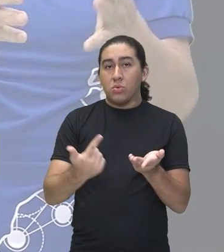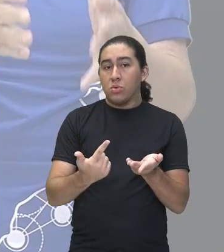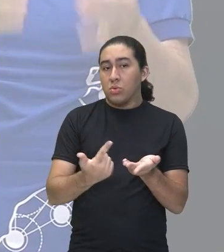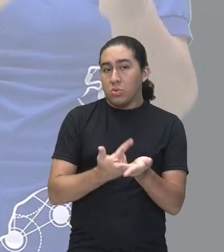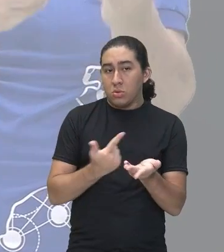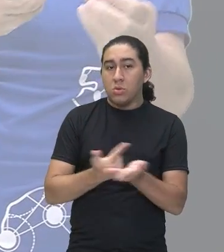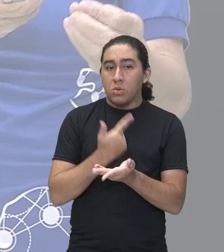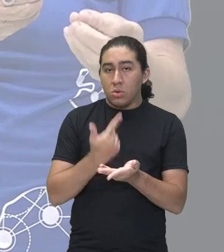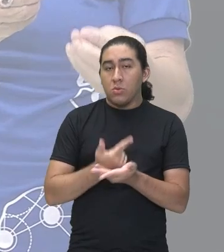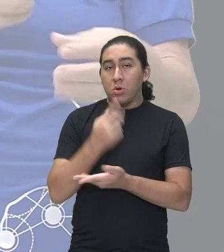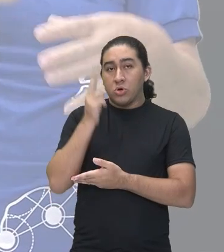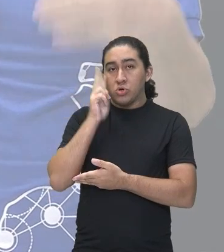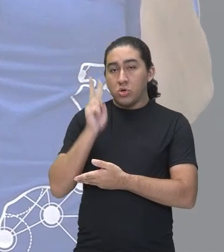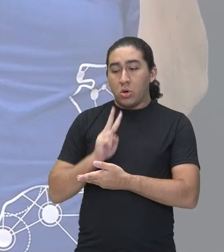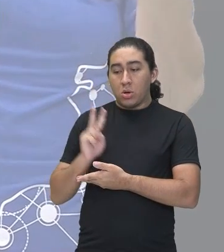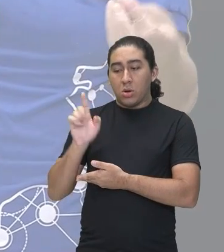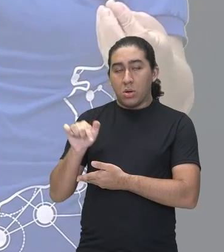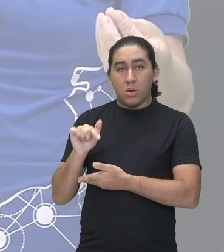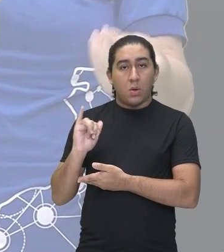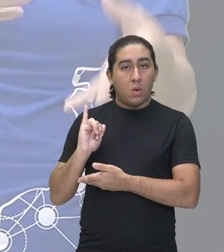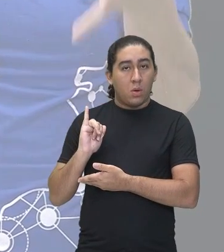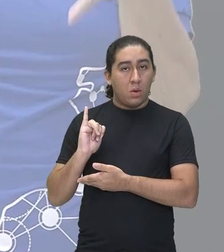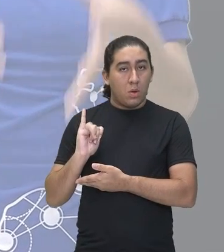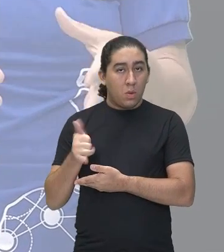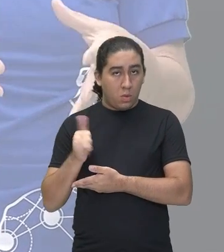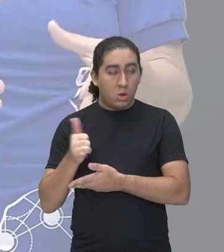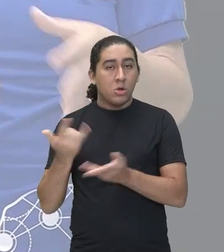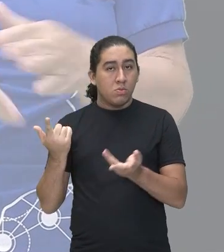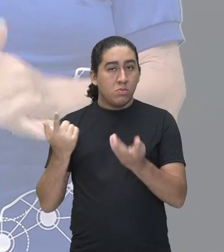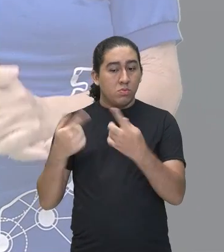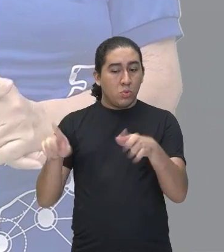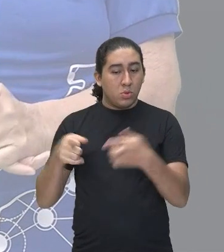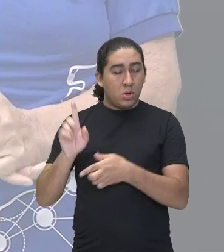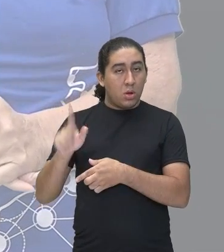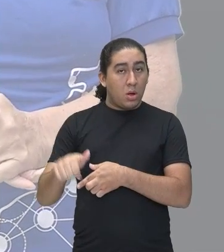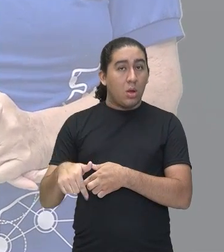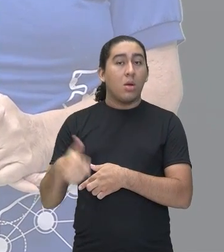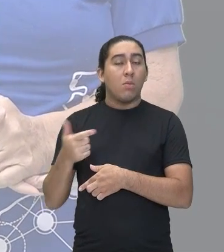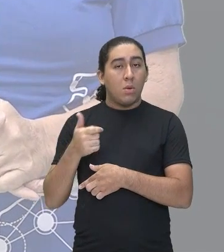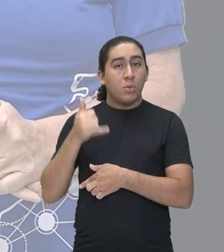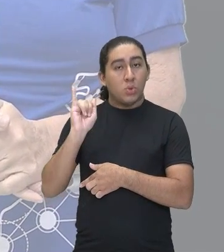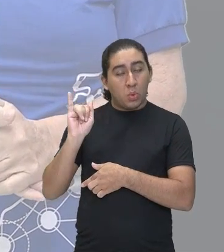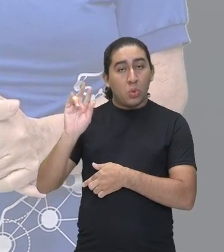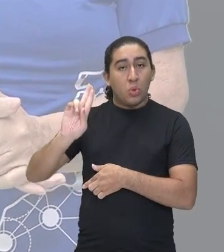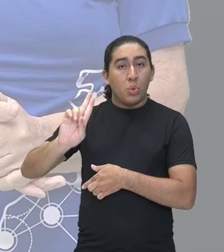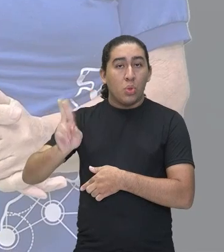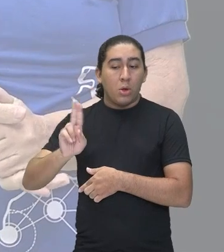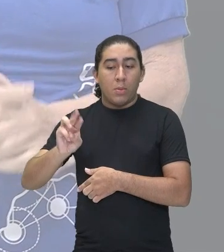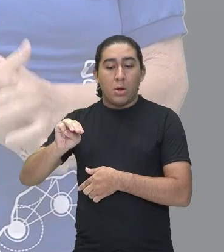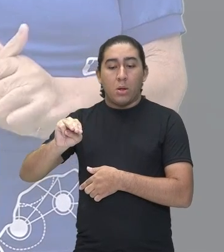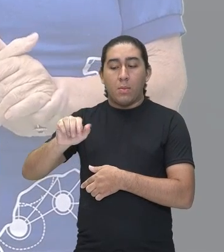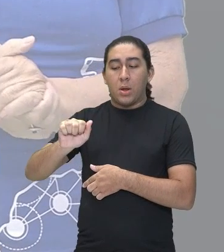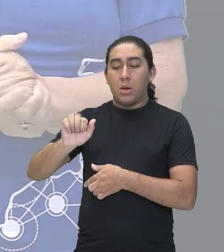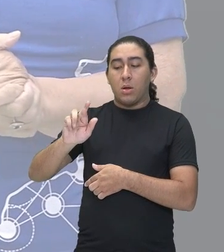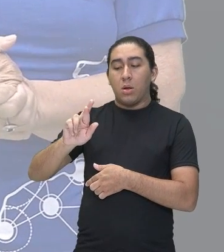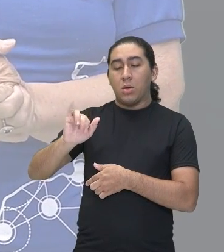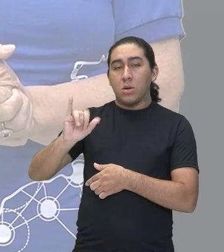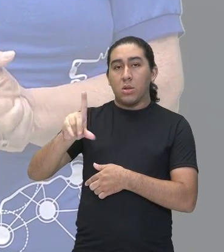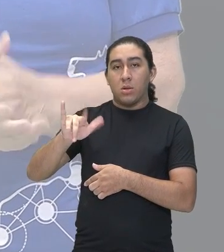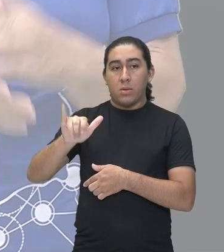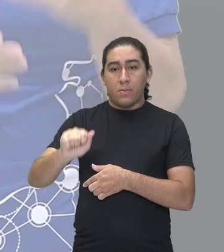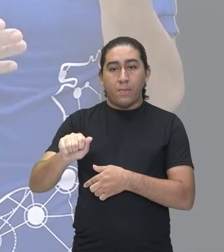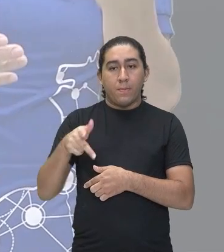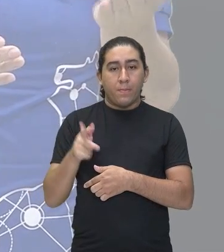na história que ele conta, nas liras dele, ela é uma pastora e se chama Marília, né?